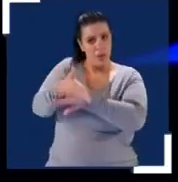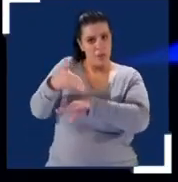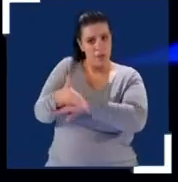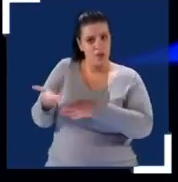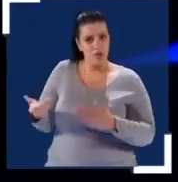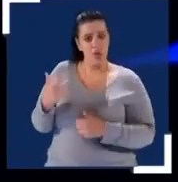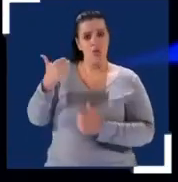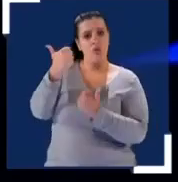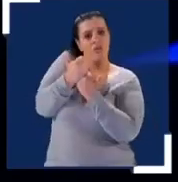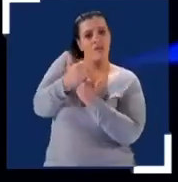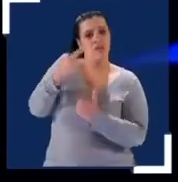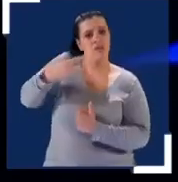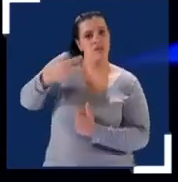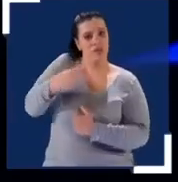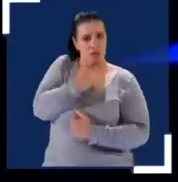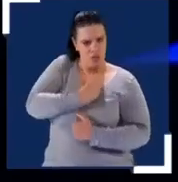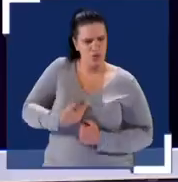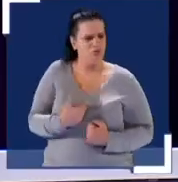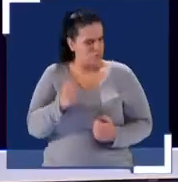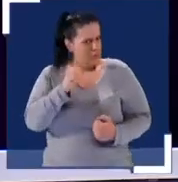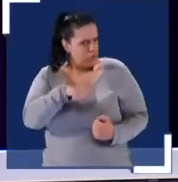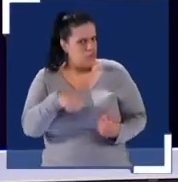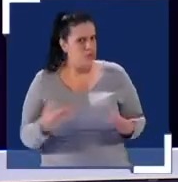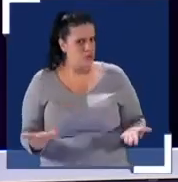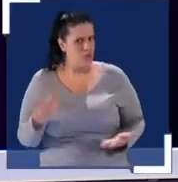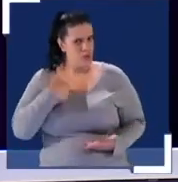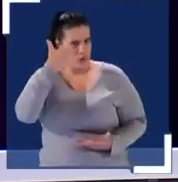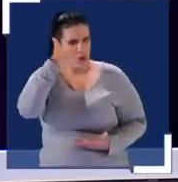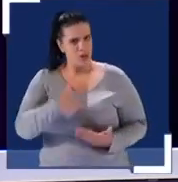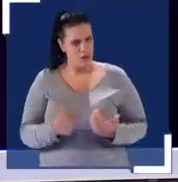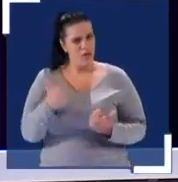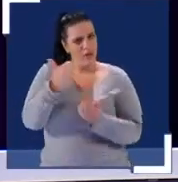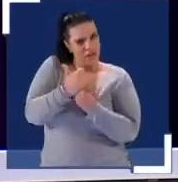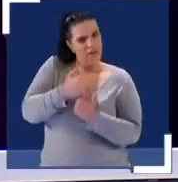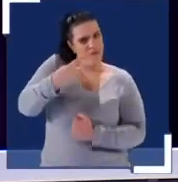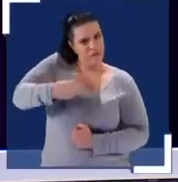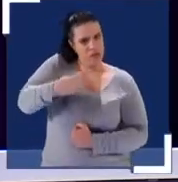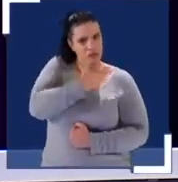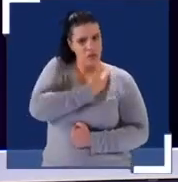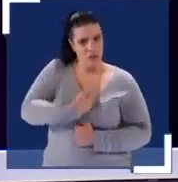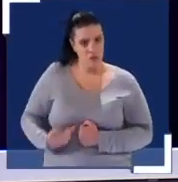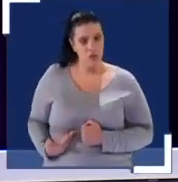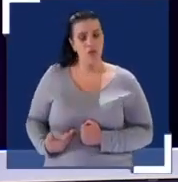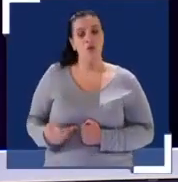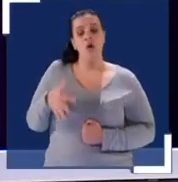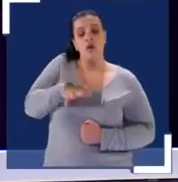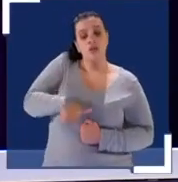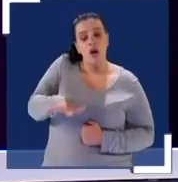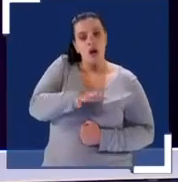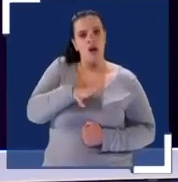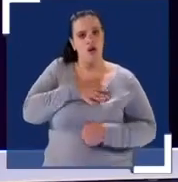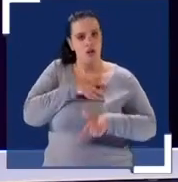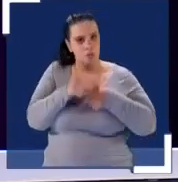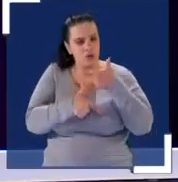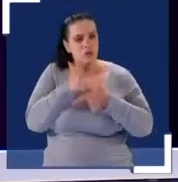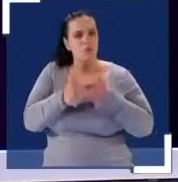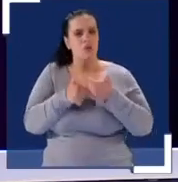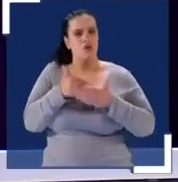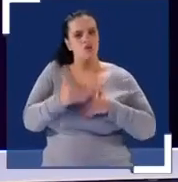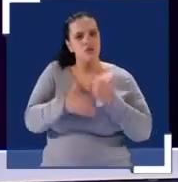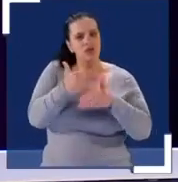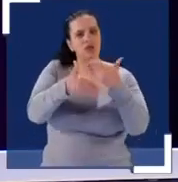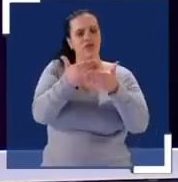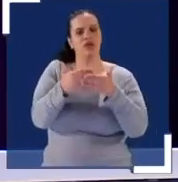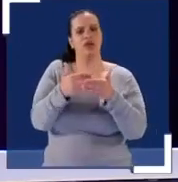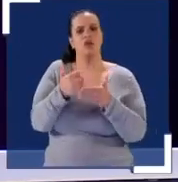como vice-governador. Claro que participei como vice-governador, não é? E como vice-governador, na área que eu atuei, que era desenvolvimento,